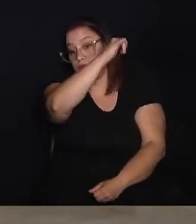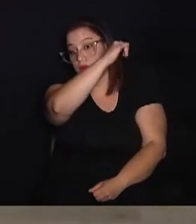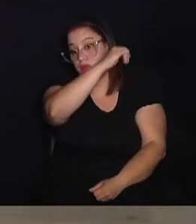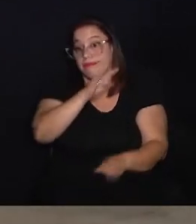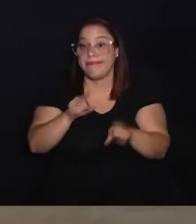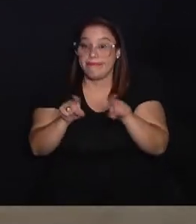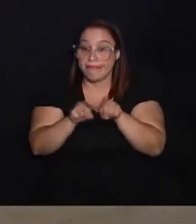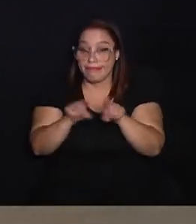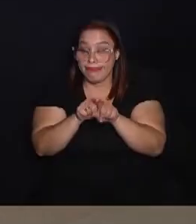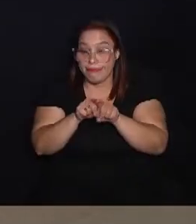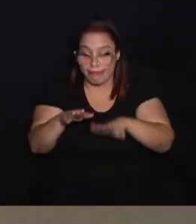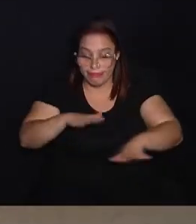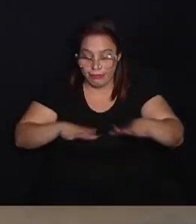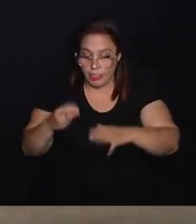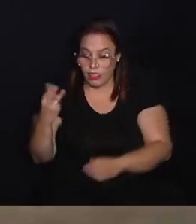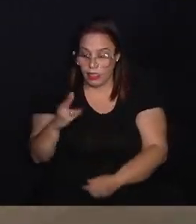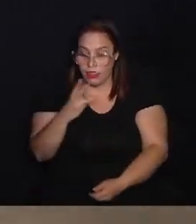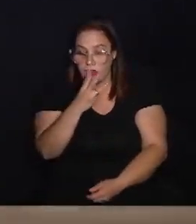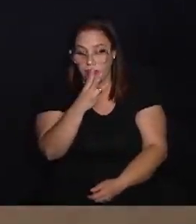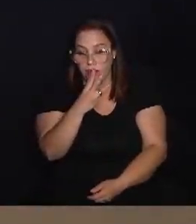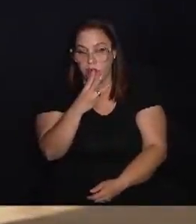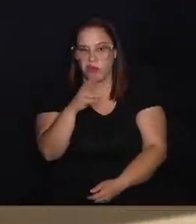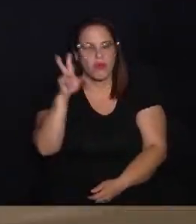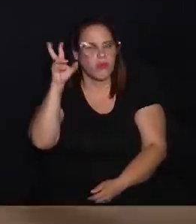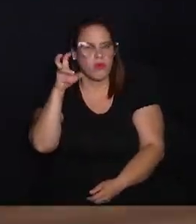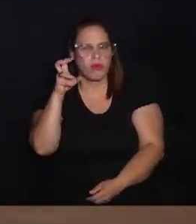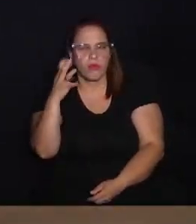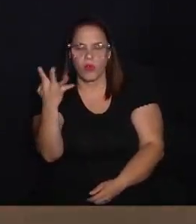trocada uma por um motivo técnico. Também na Escola